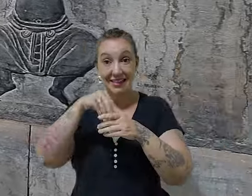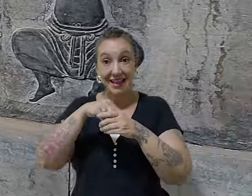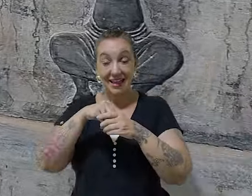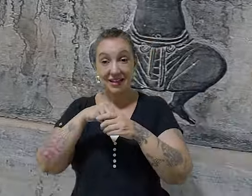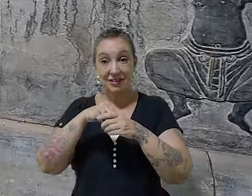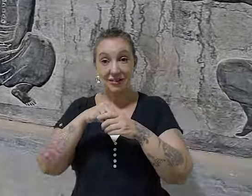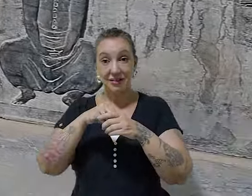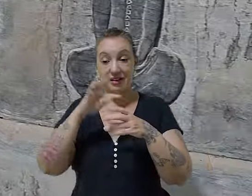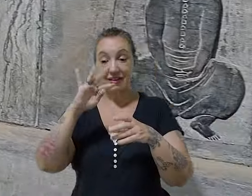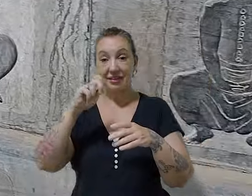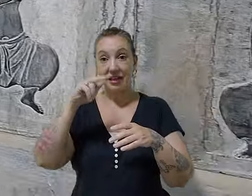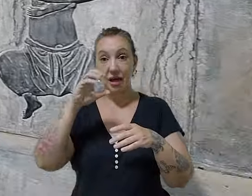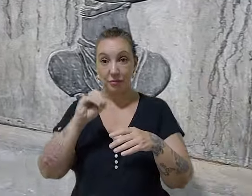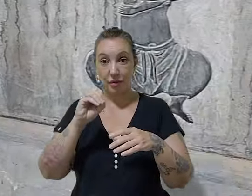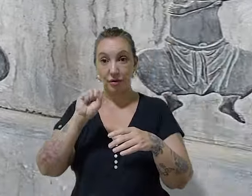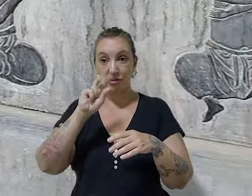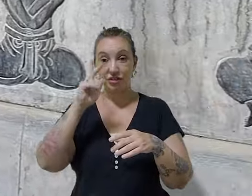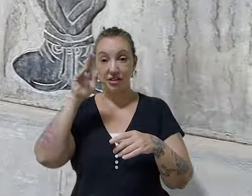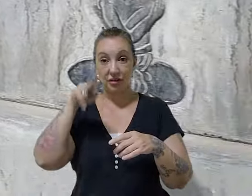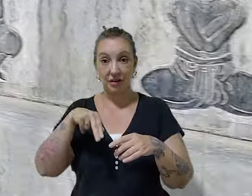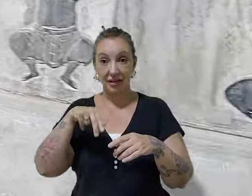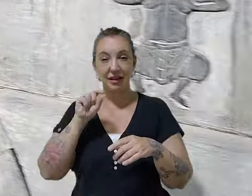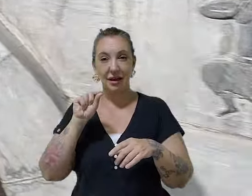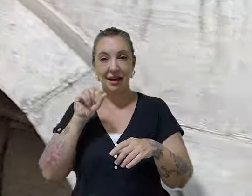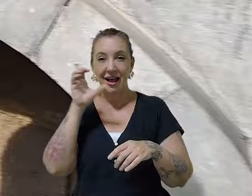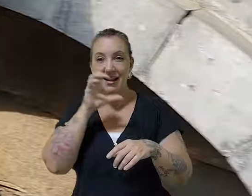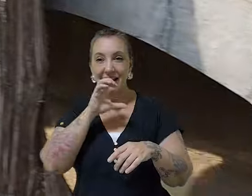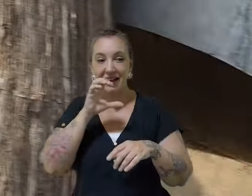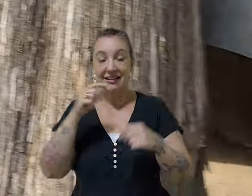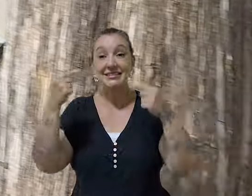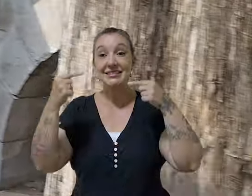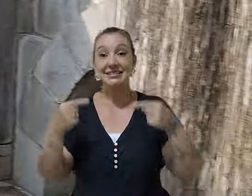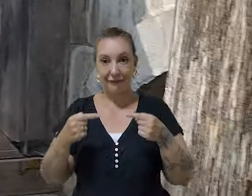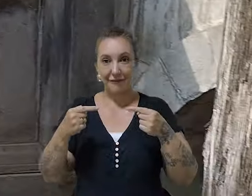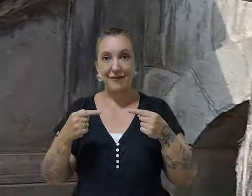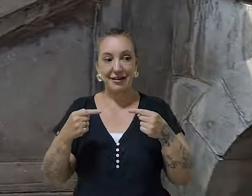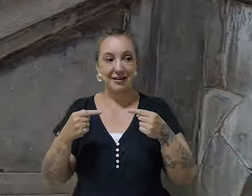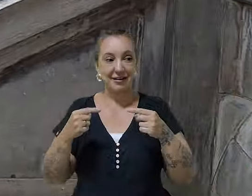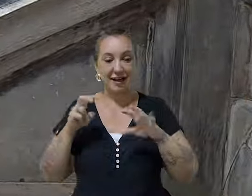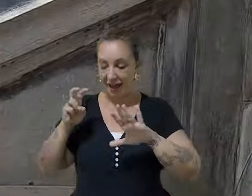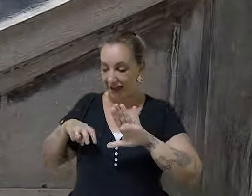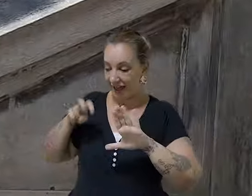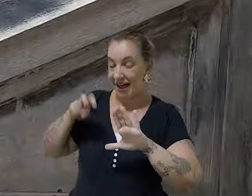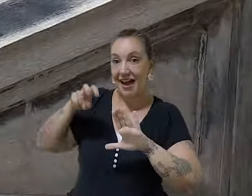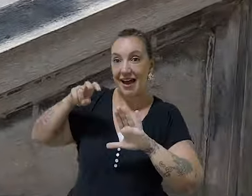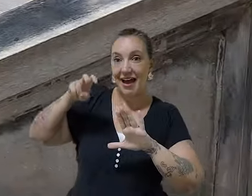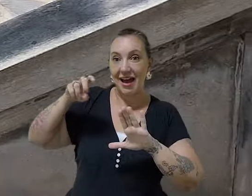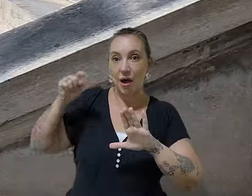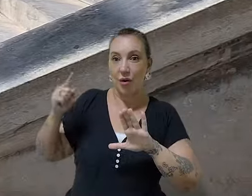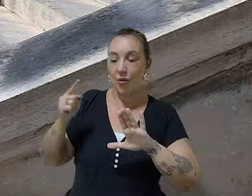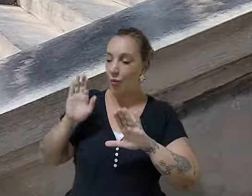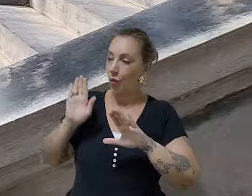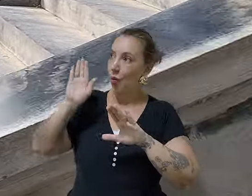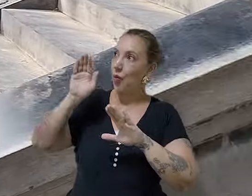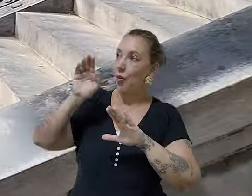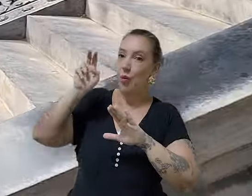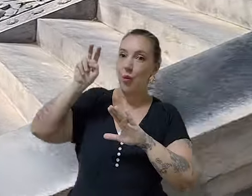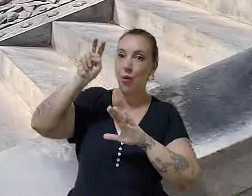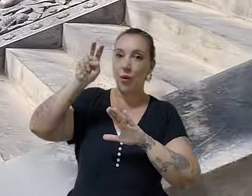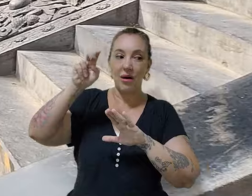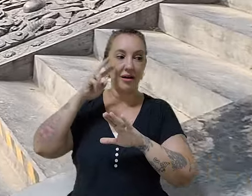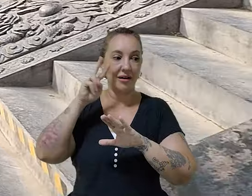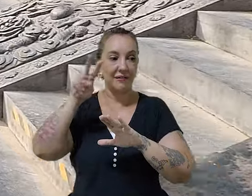Templo Shaolin. A gente tem daqui a pouquinho o desafio de subir a montanha. E Romulo,